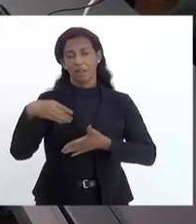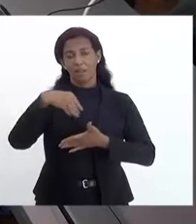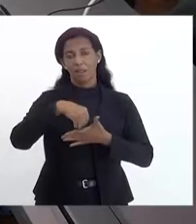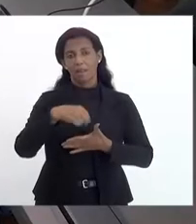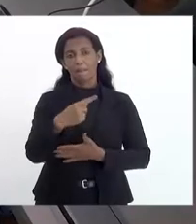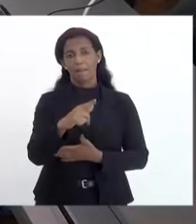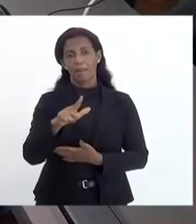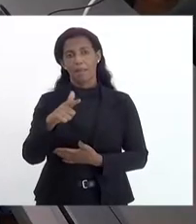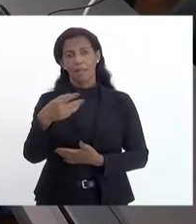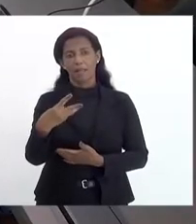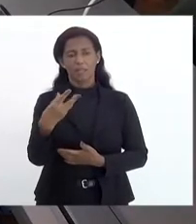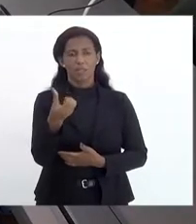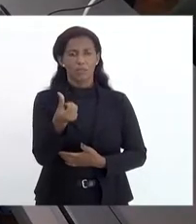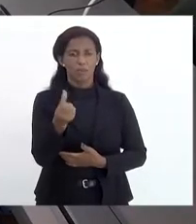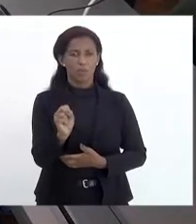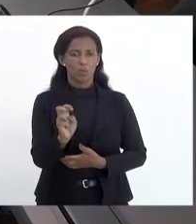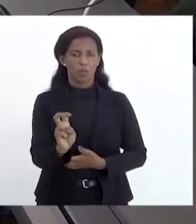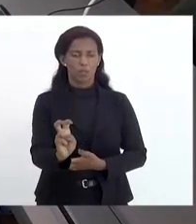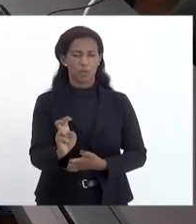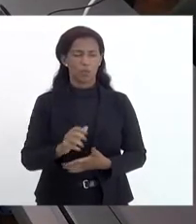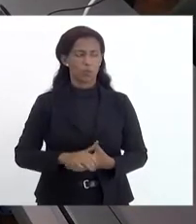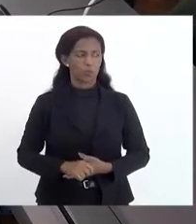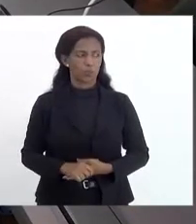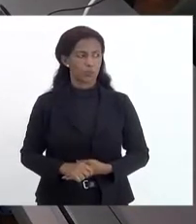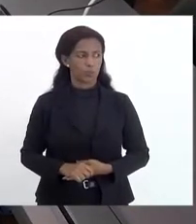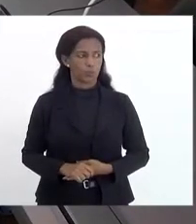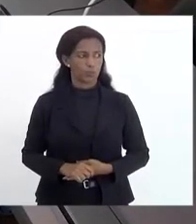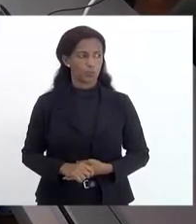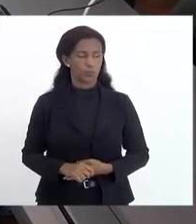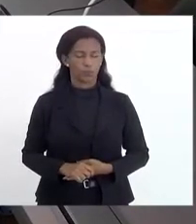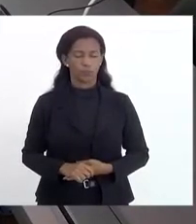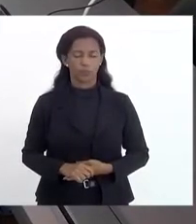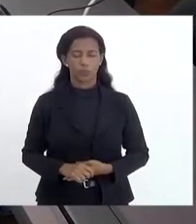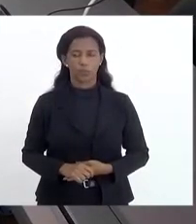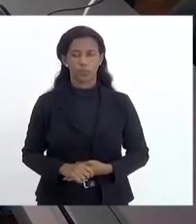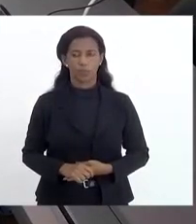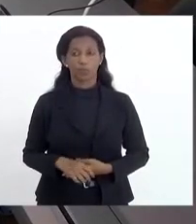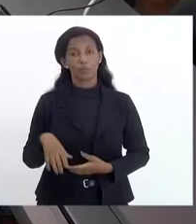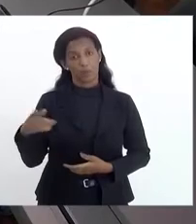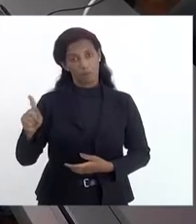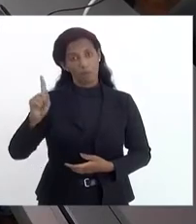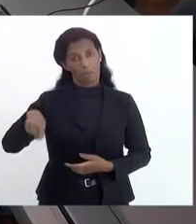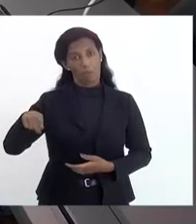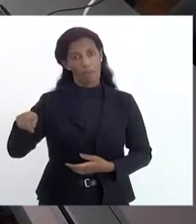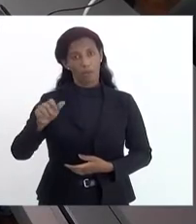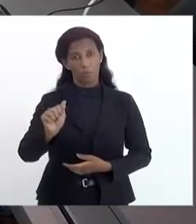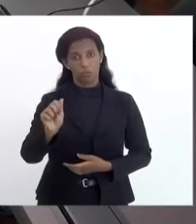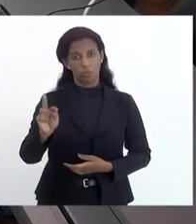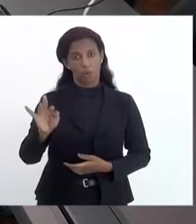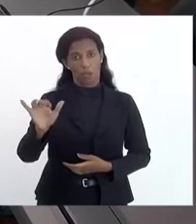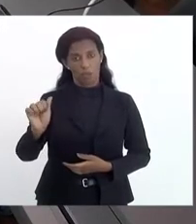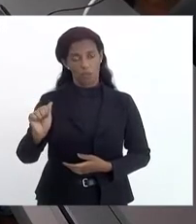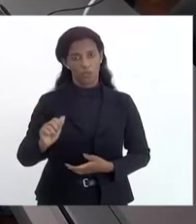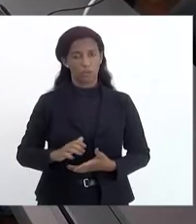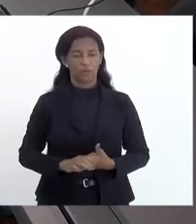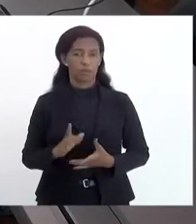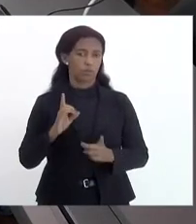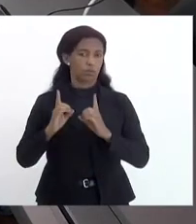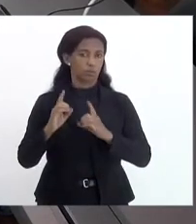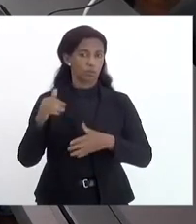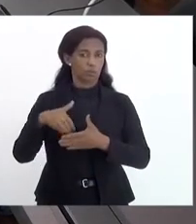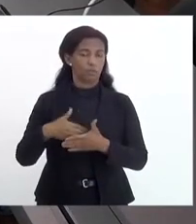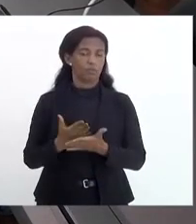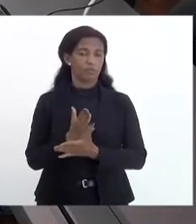PL 3685-17. Esse é o mais antigo. Que é o PL do Átila, né? É o do Átila, não foi retirado, o autor não retirou. Então, em discussão e